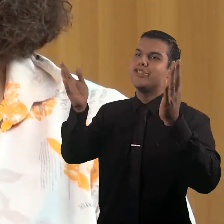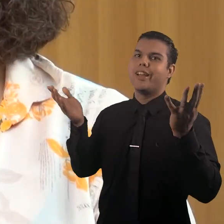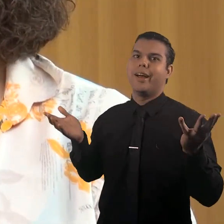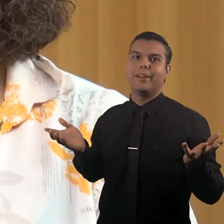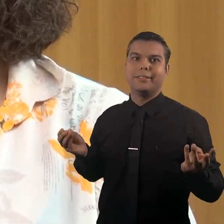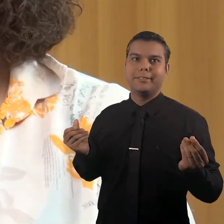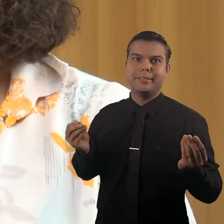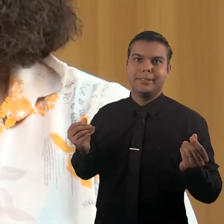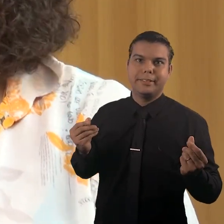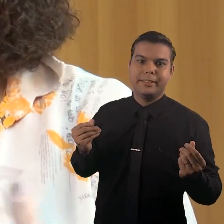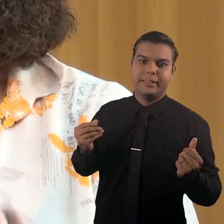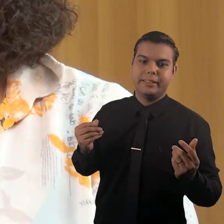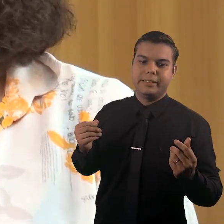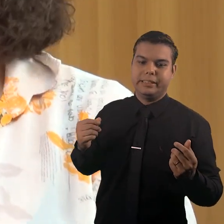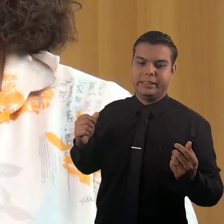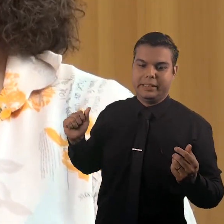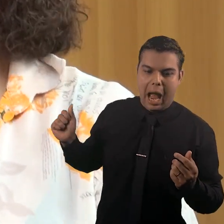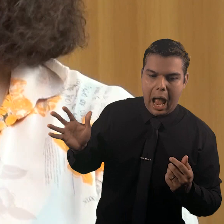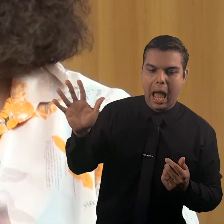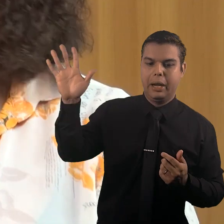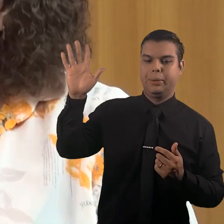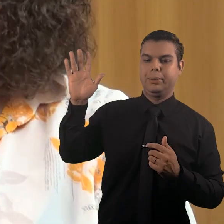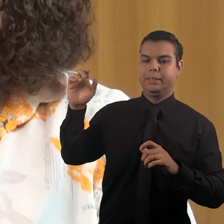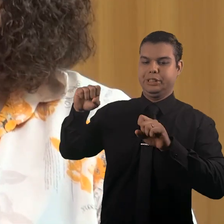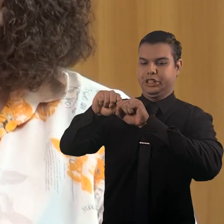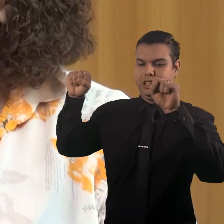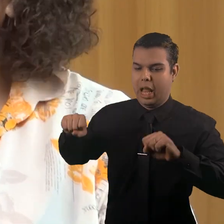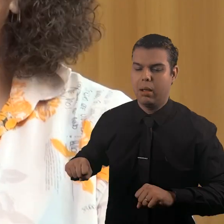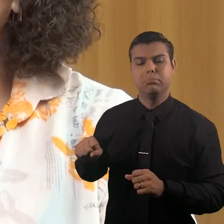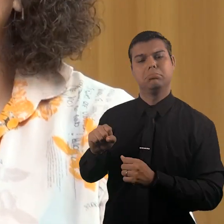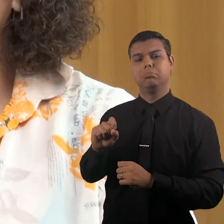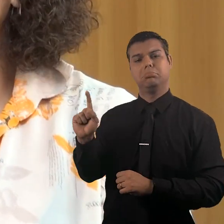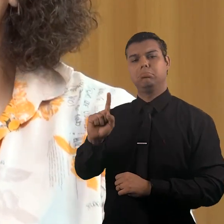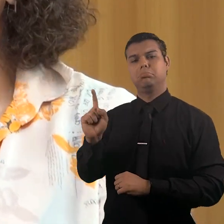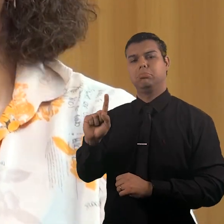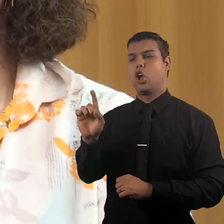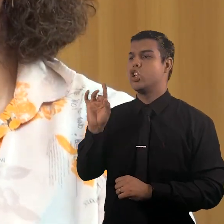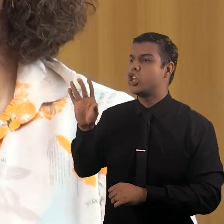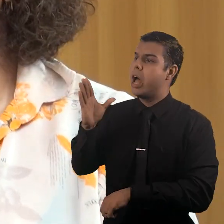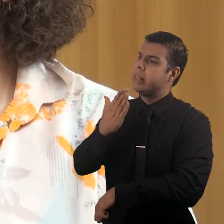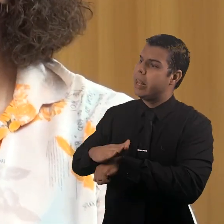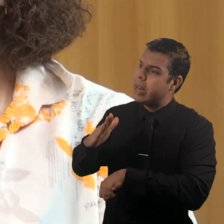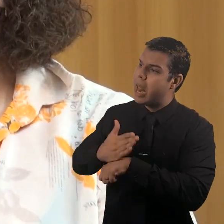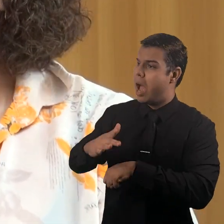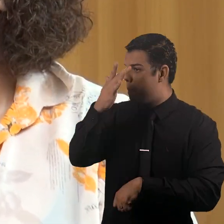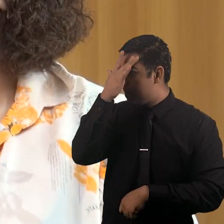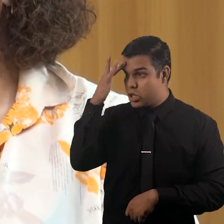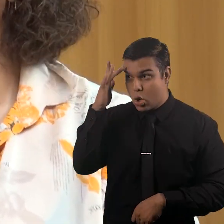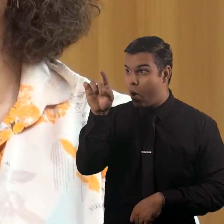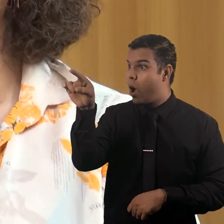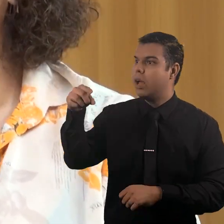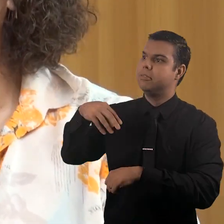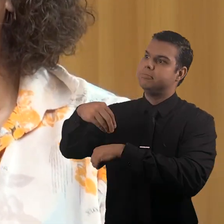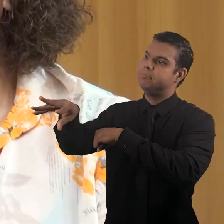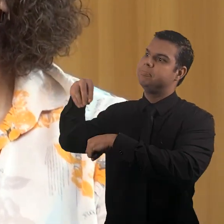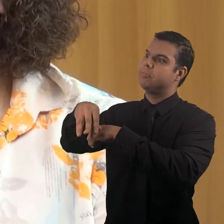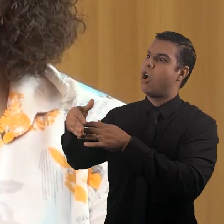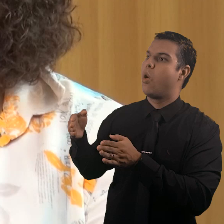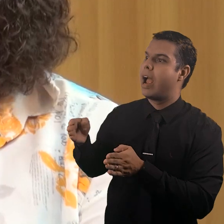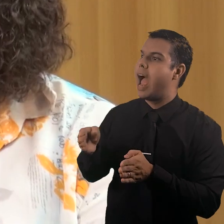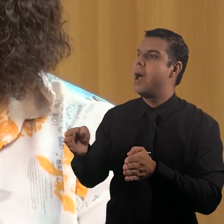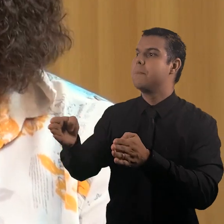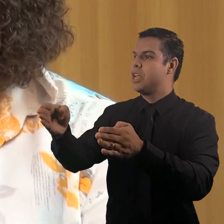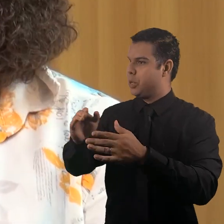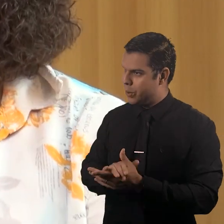tecnologias, de sistemas, de nada disso. Você está falando apenas de treinar as pessoas para que elas orientem